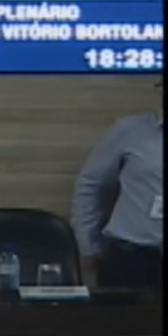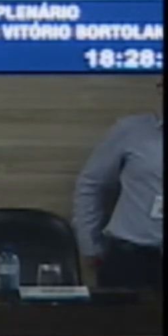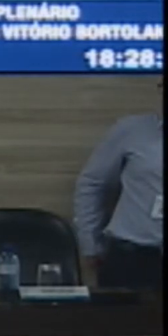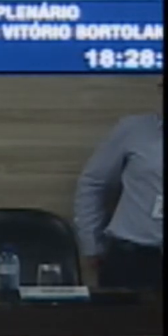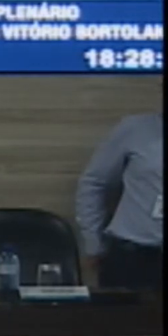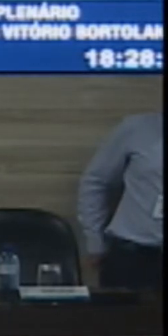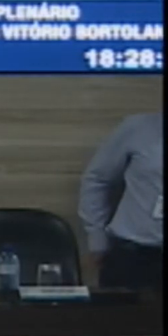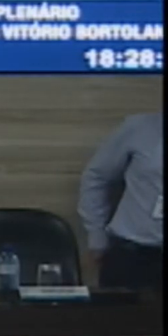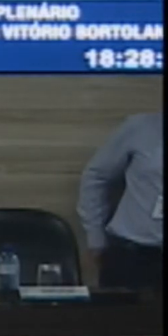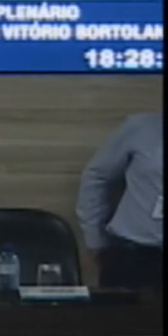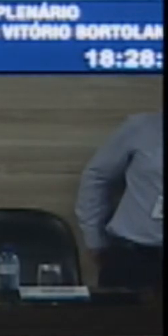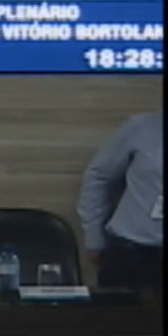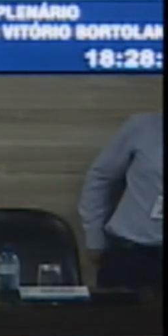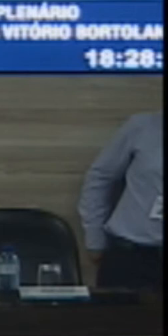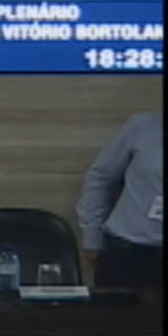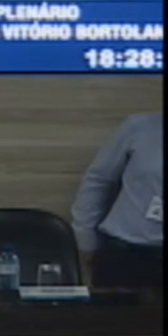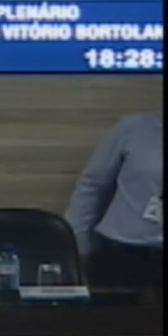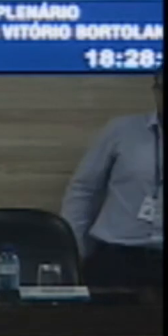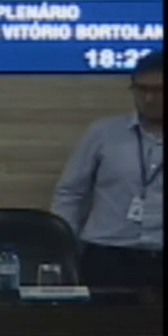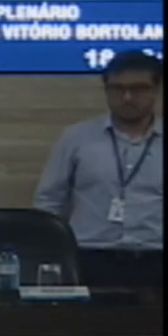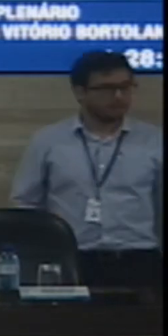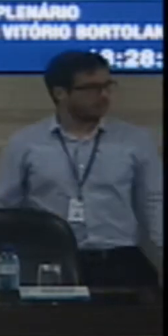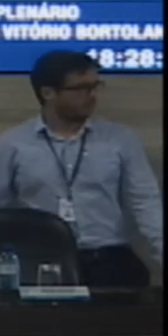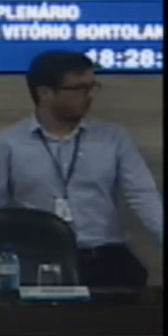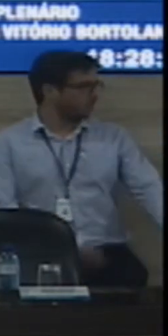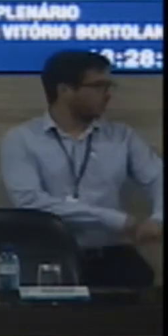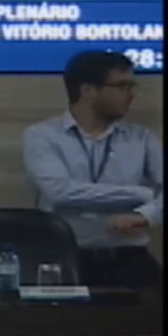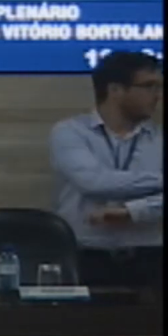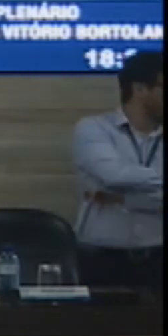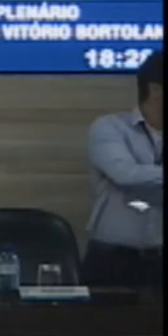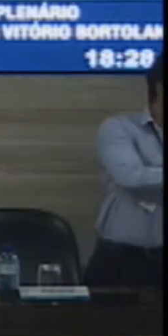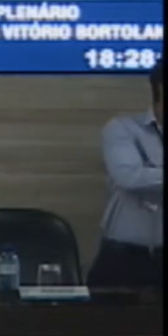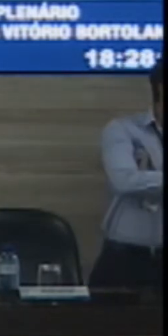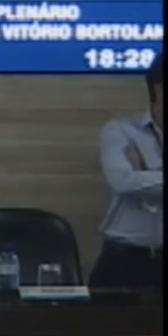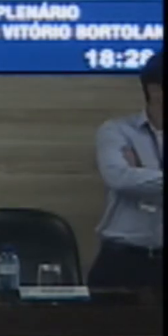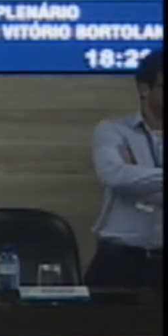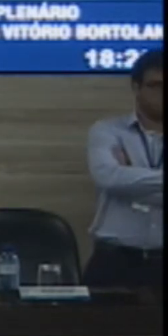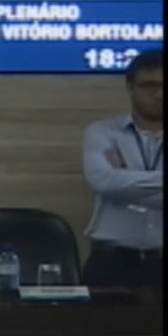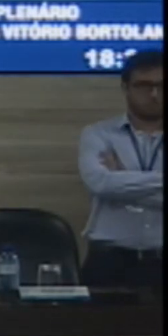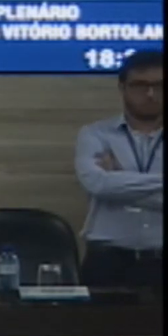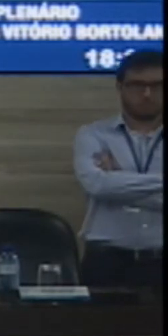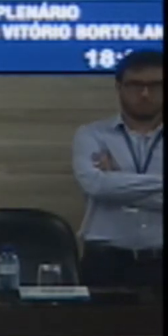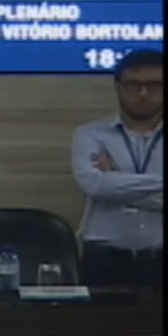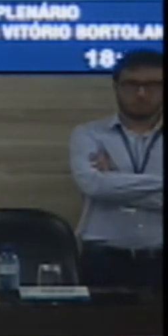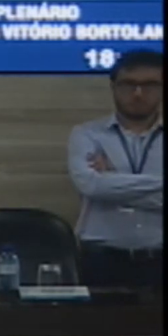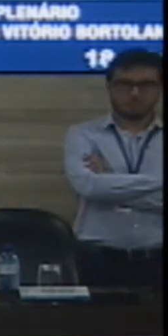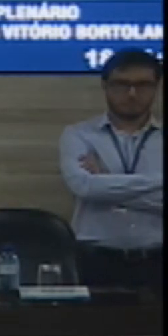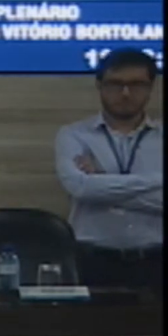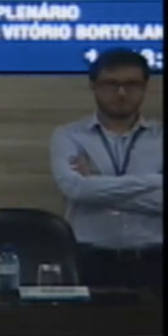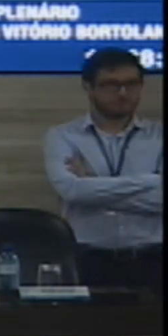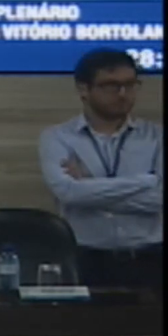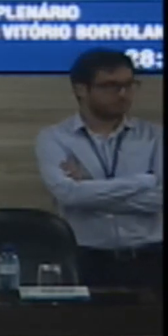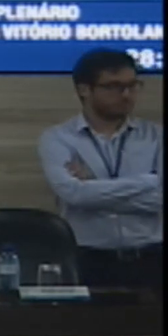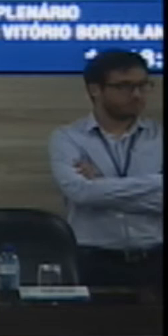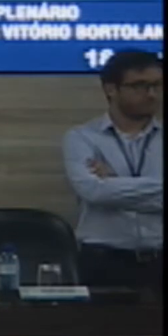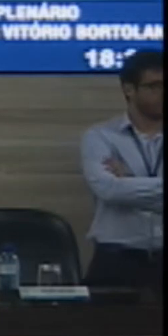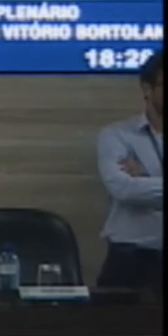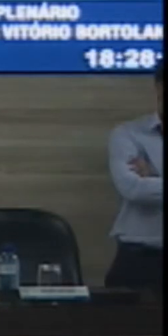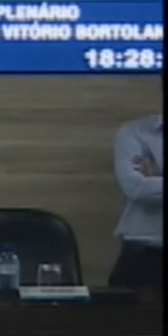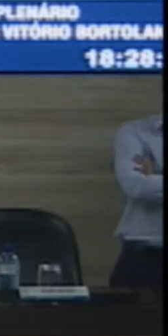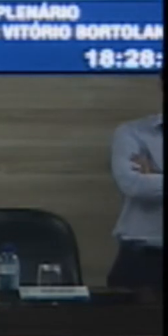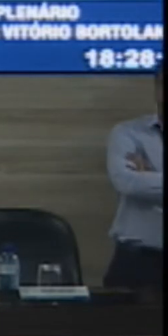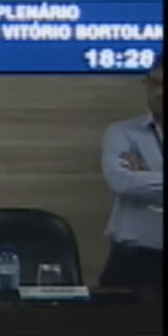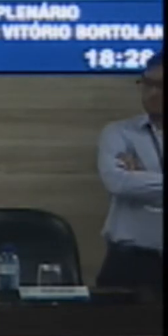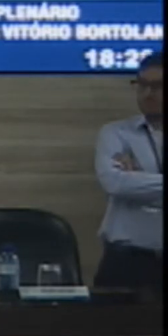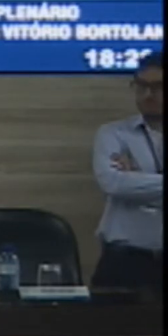pelos líderes. Moção número 14, 2017. Moção de pesar pelo falecimento da senhora Marisete